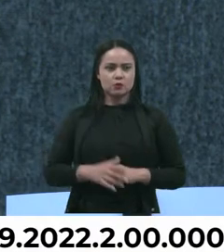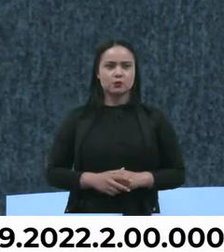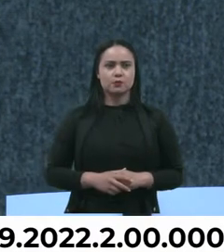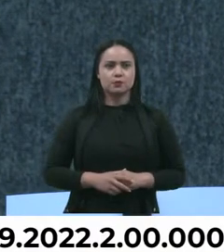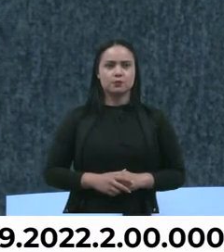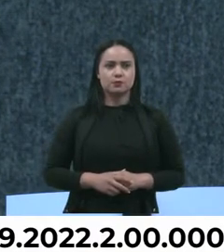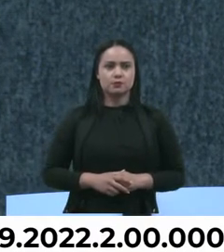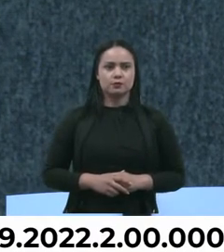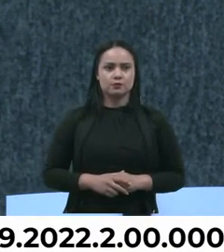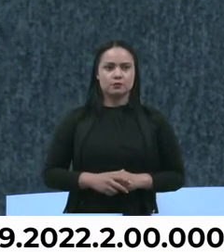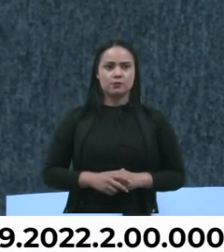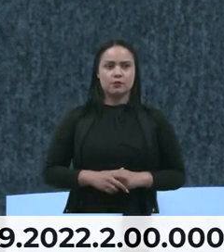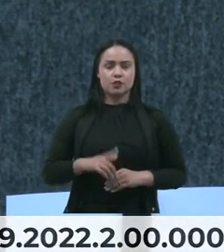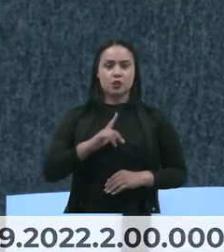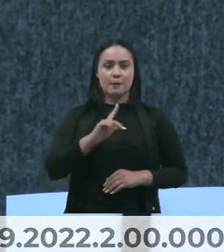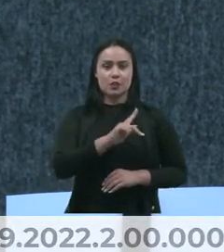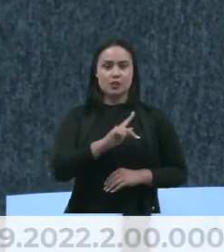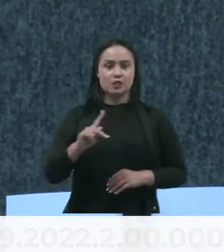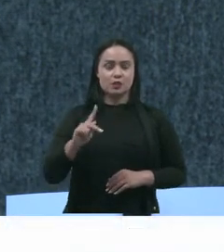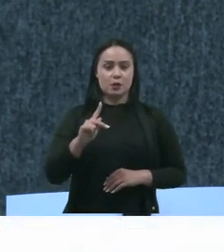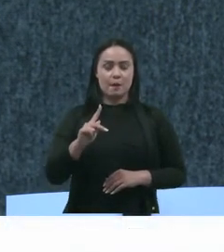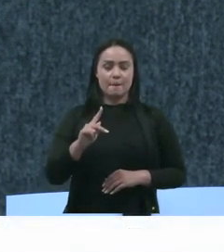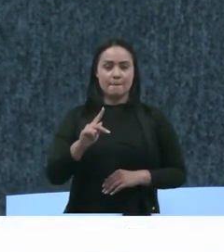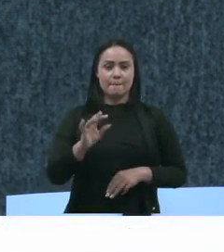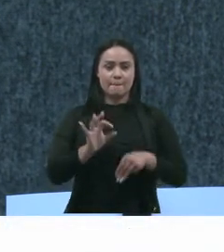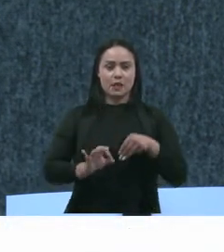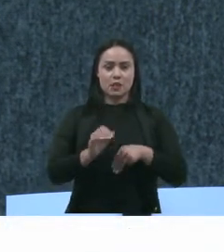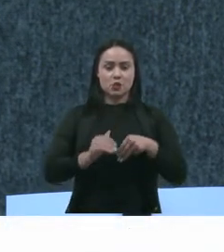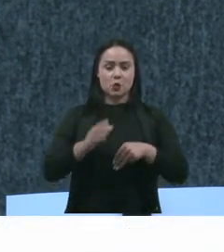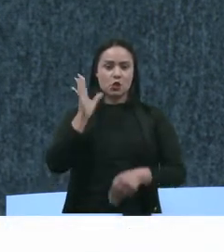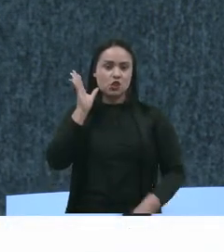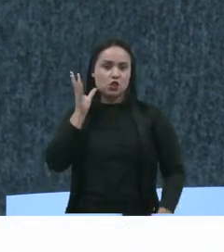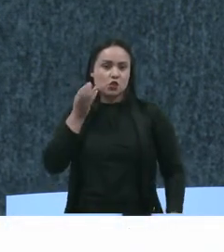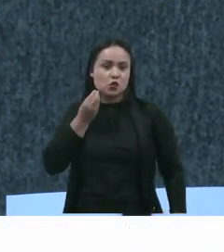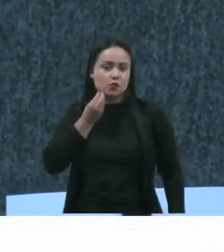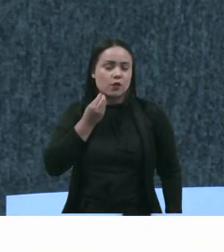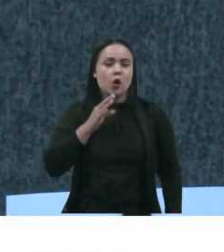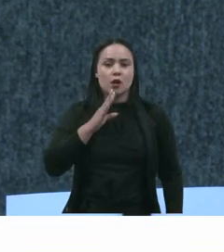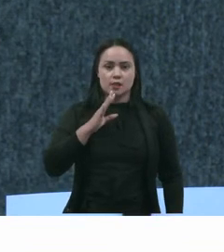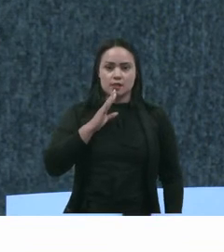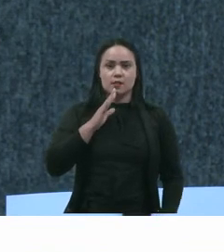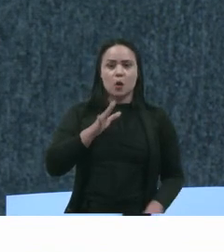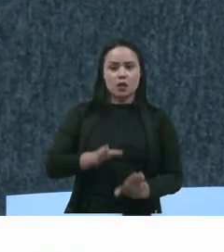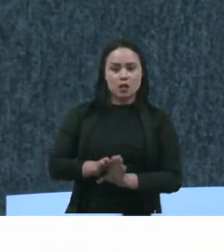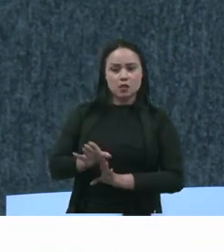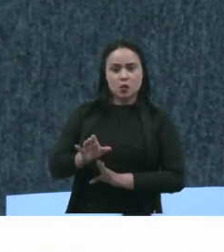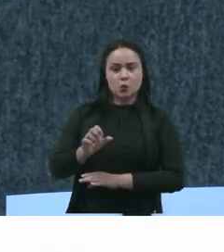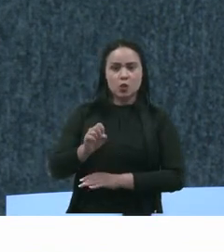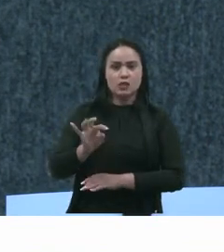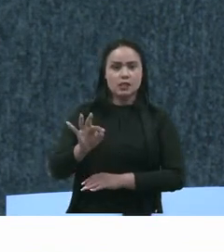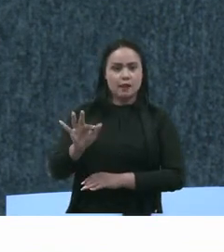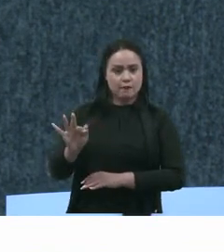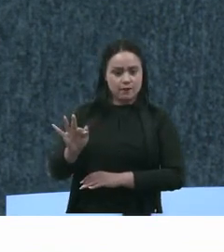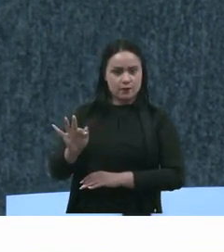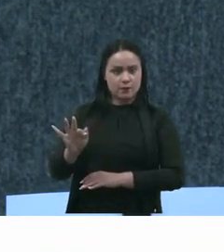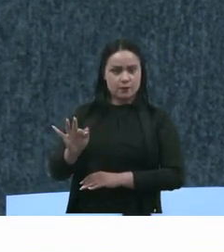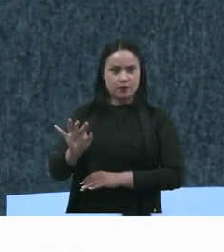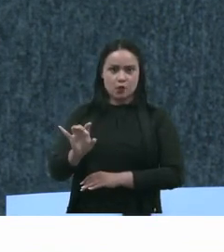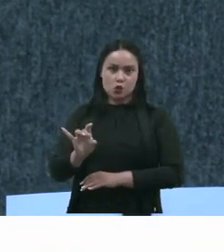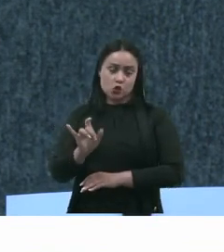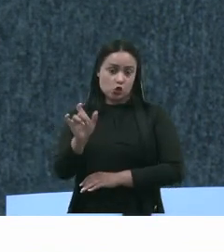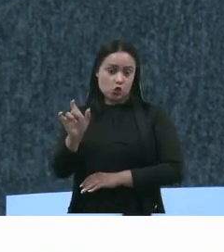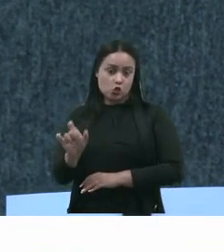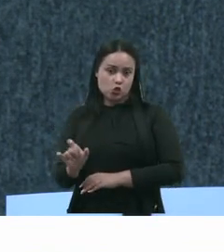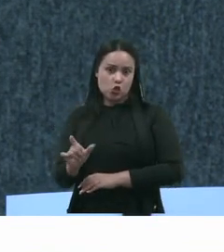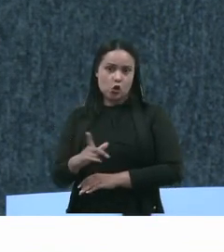sendo presidido pelo ministro Dias Toffoli. Eu conheço a orientação do Supremo Tribunal Federal, não só,